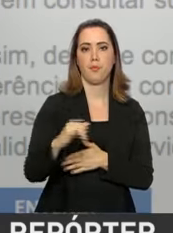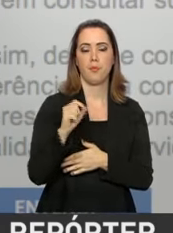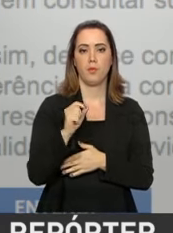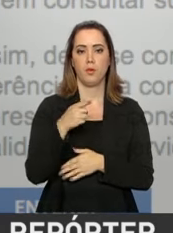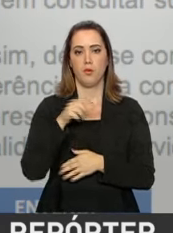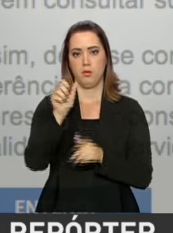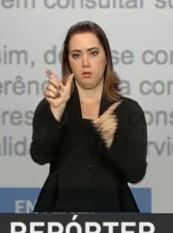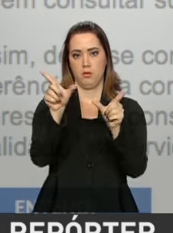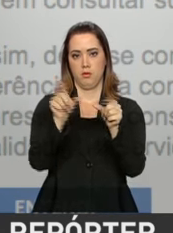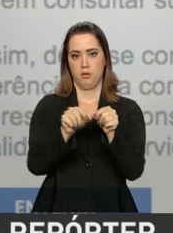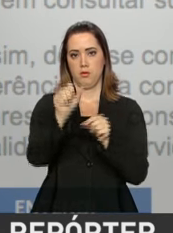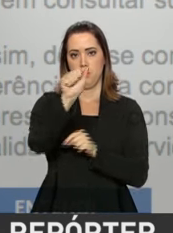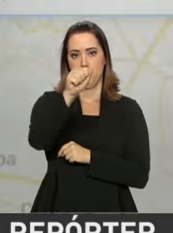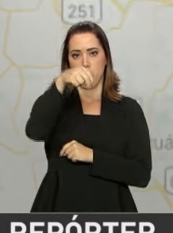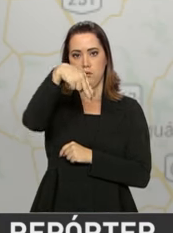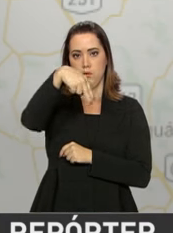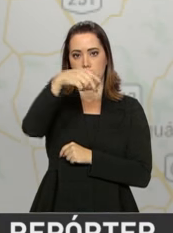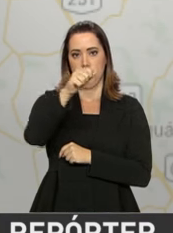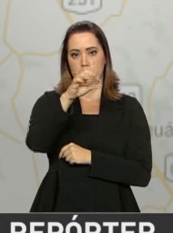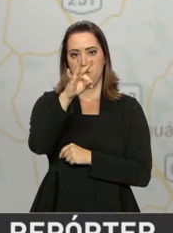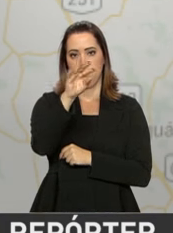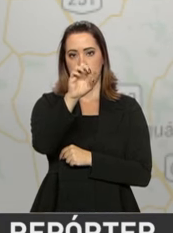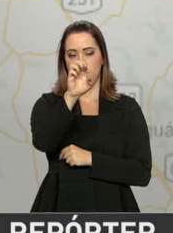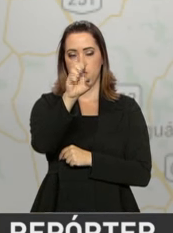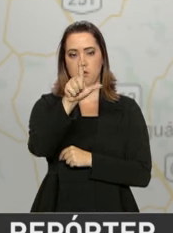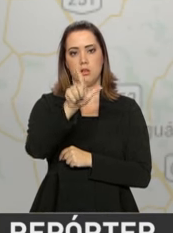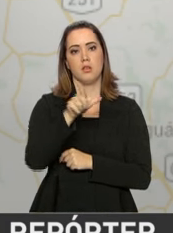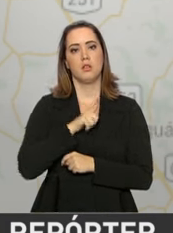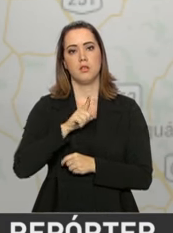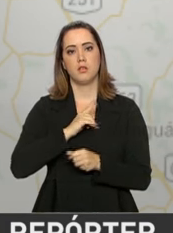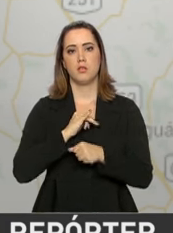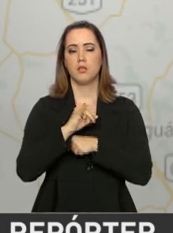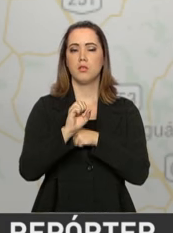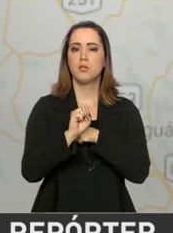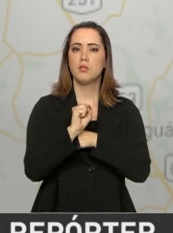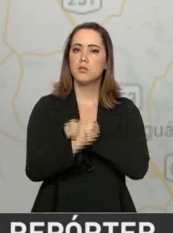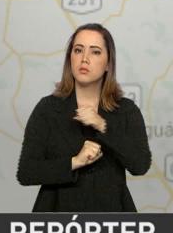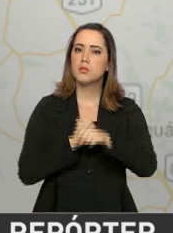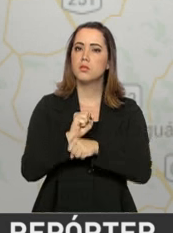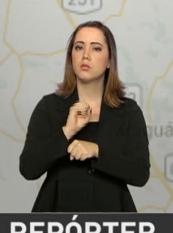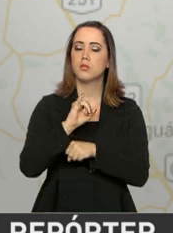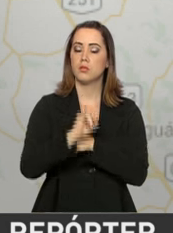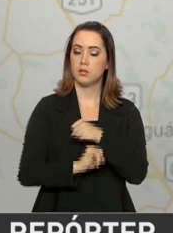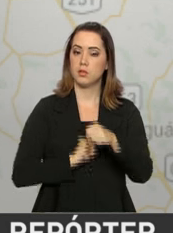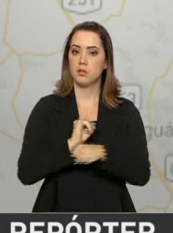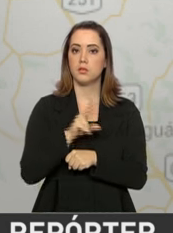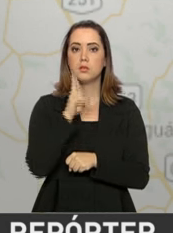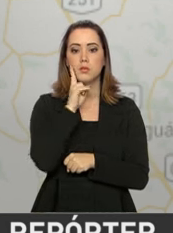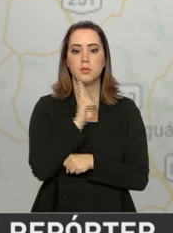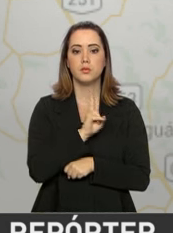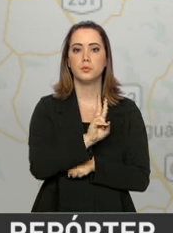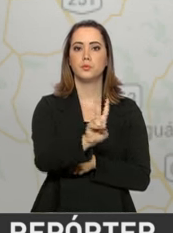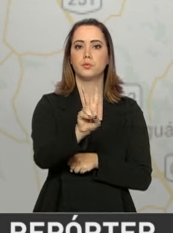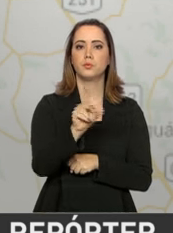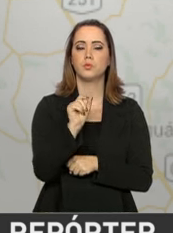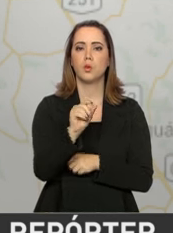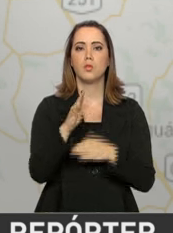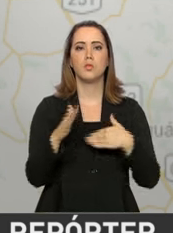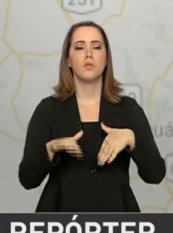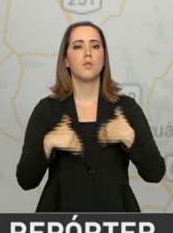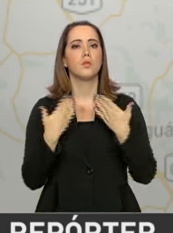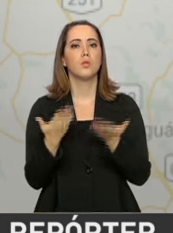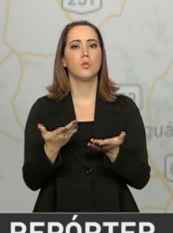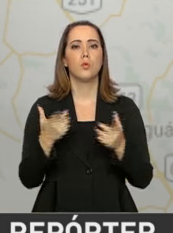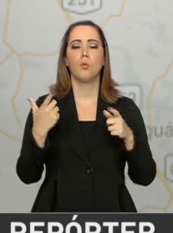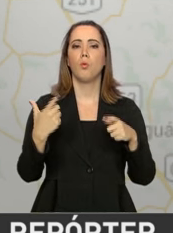Anatel lançou uma ferramenta online chamada Sistema Mosaico. Basta acessar o site da agência e pesquisar o endereço para saber